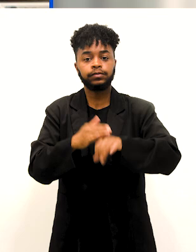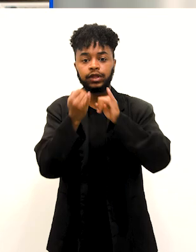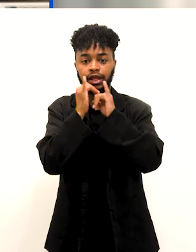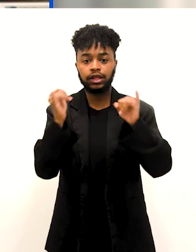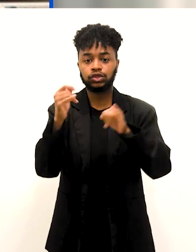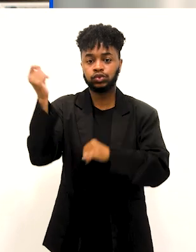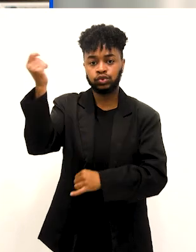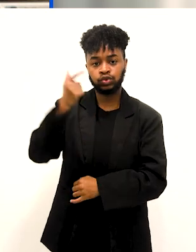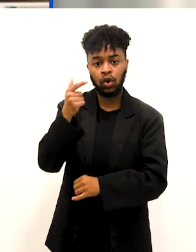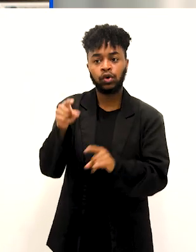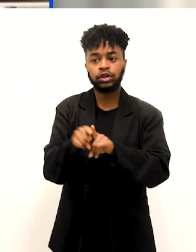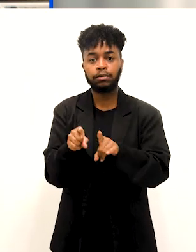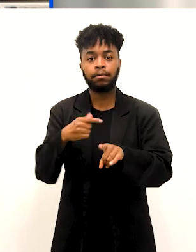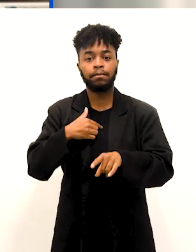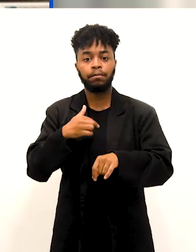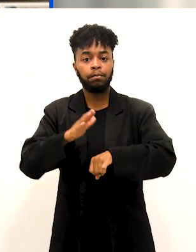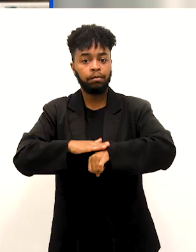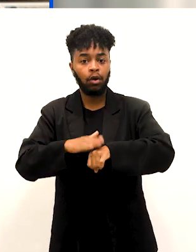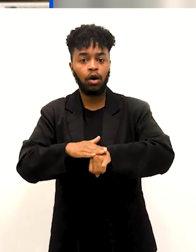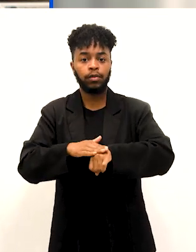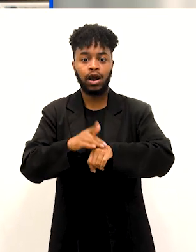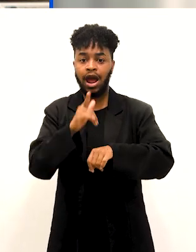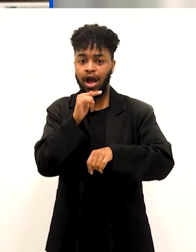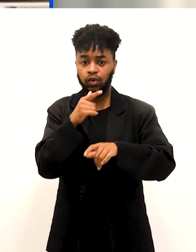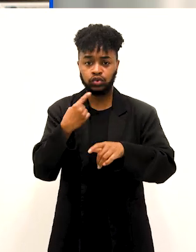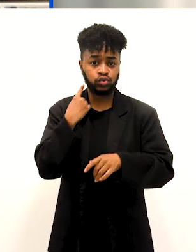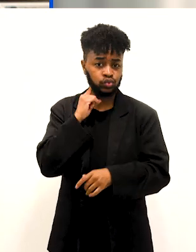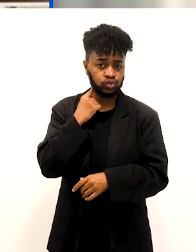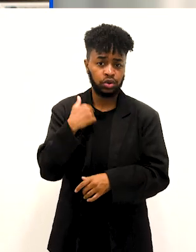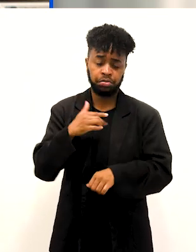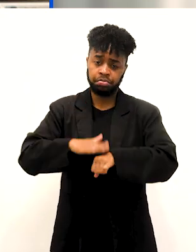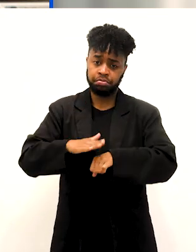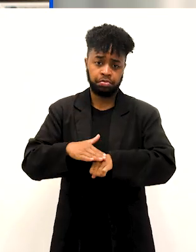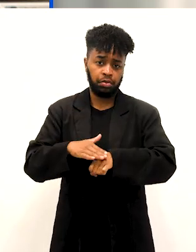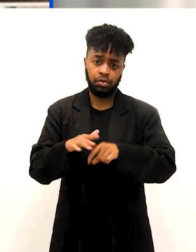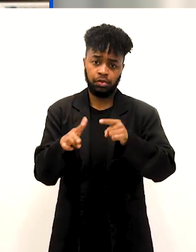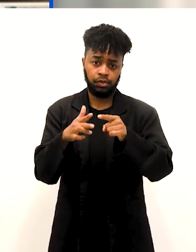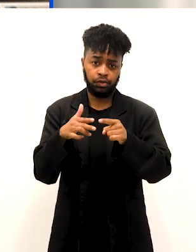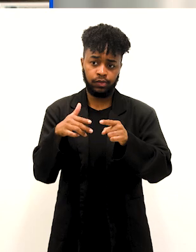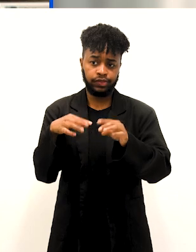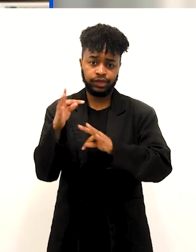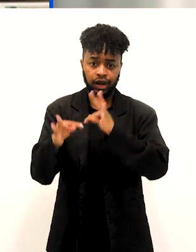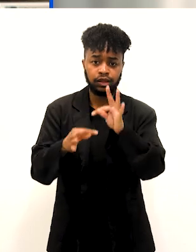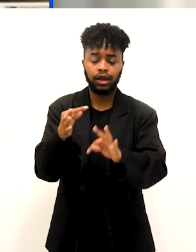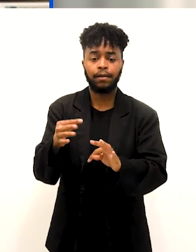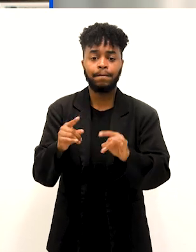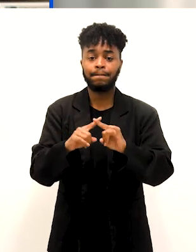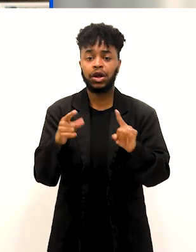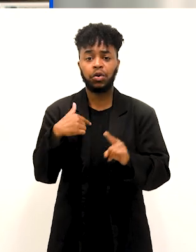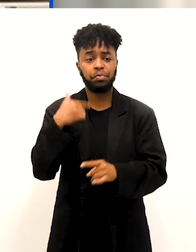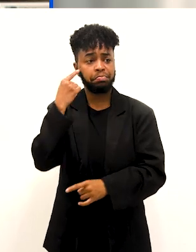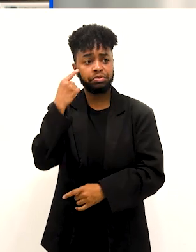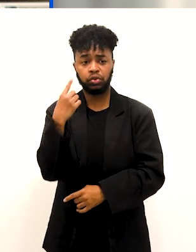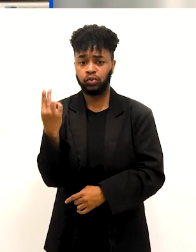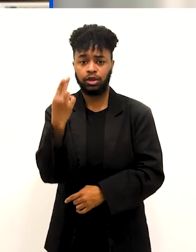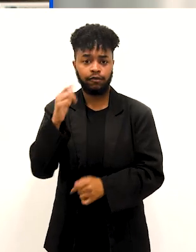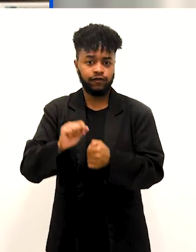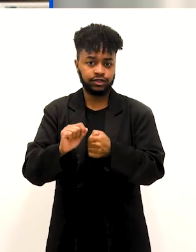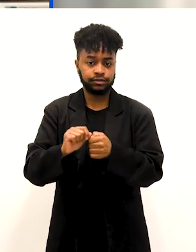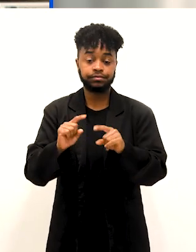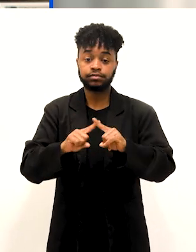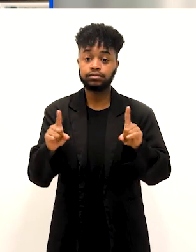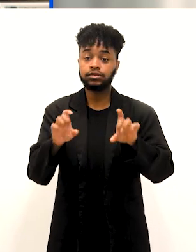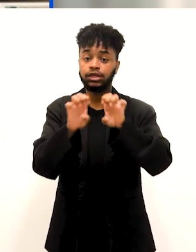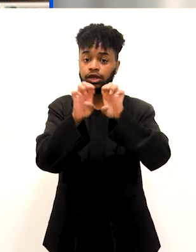solar, tratar meu próprio esgoto, o que eu achava que era algo inadmissível, inviável numa casa. E o que mais me surpreendeu, Priscila, é que